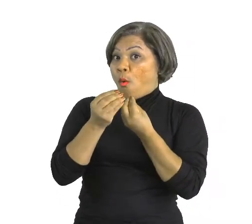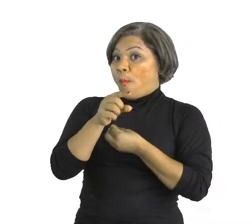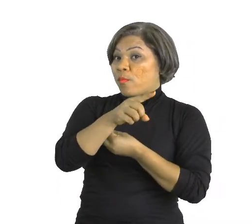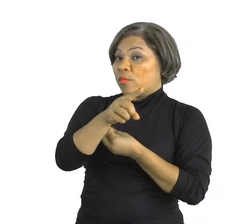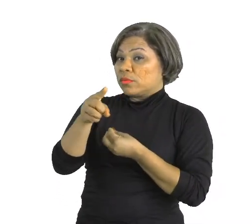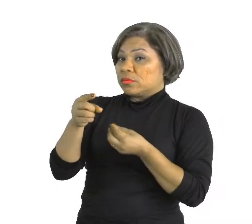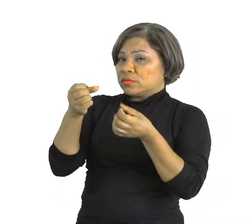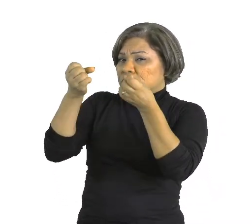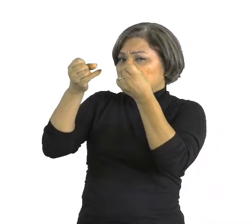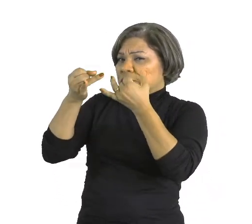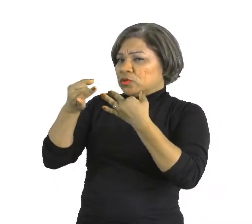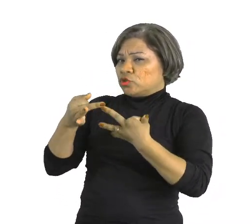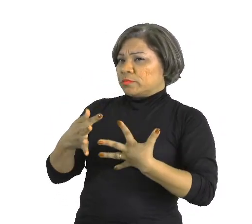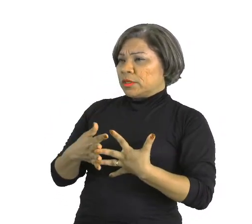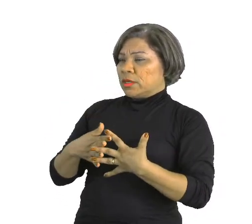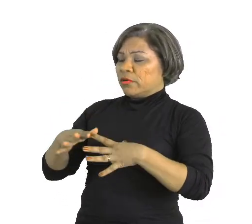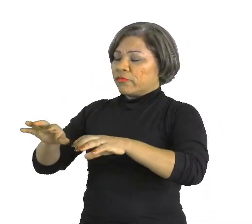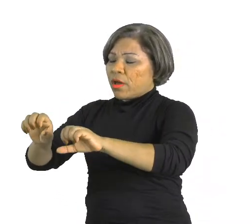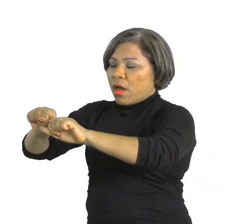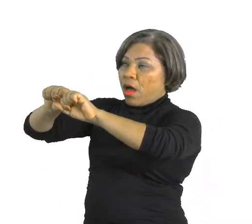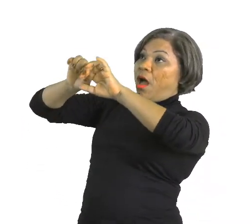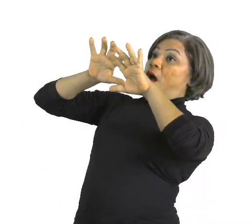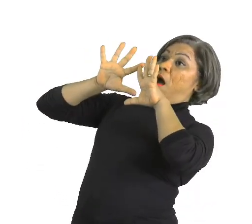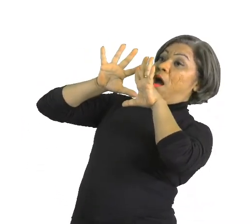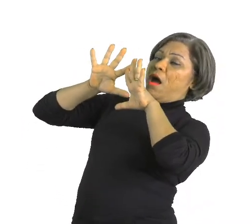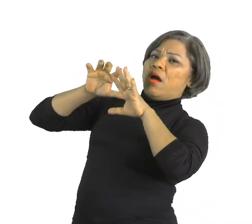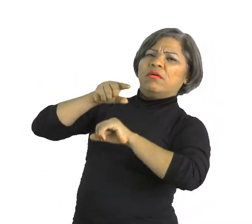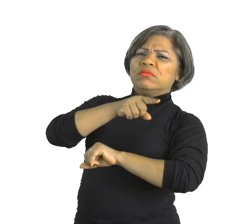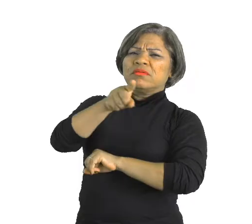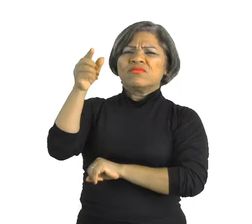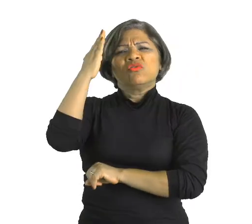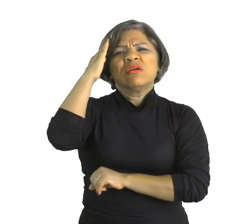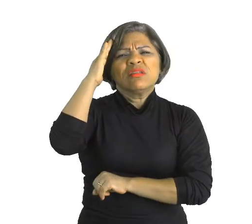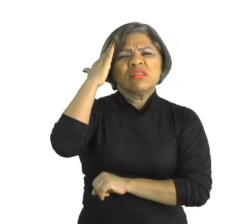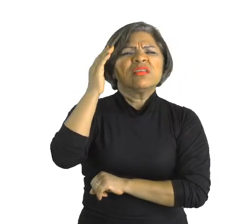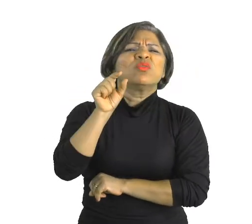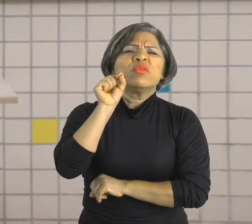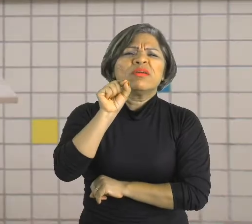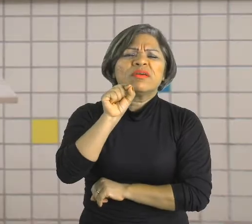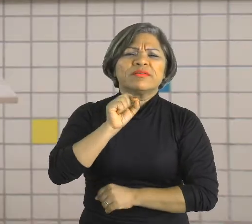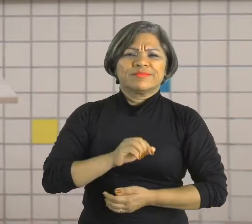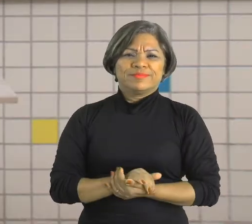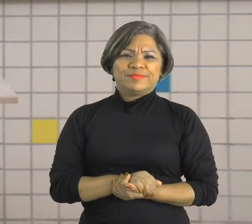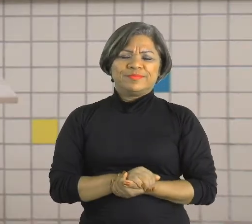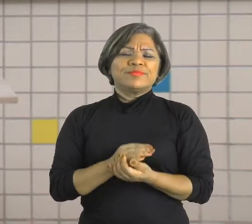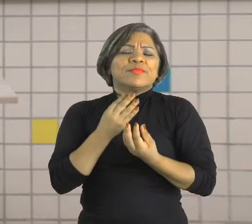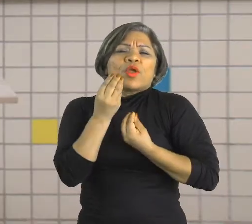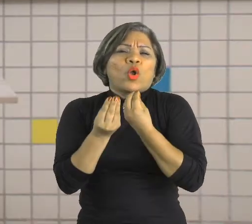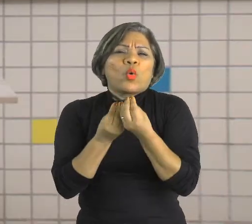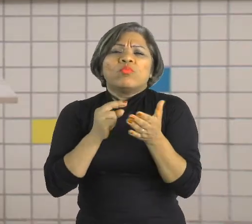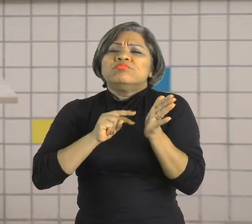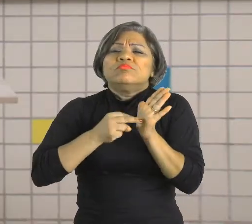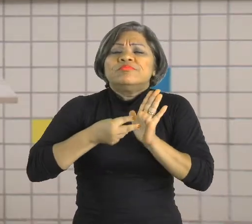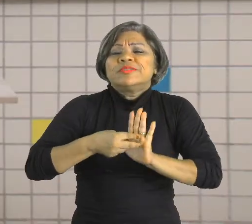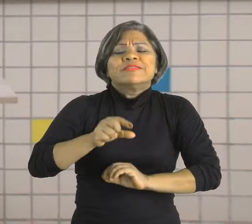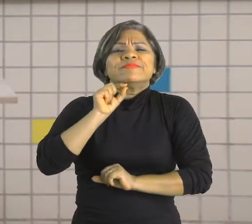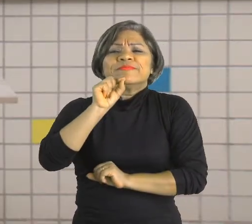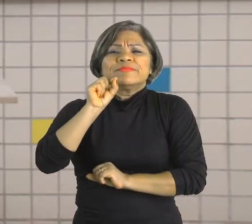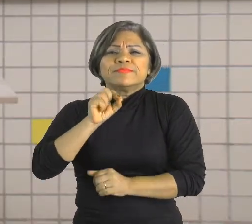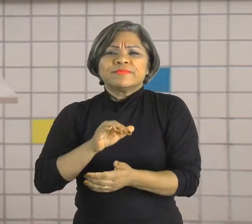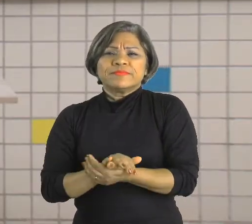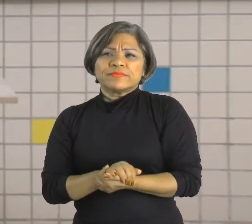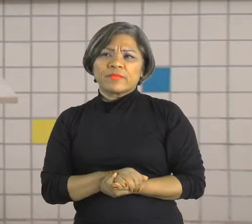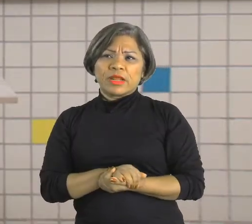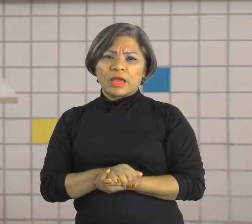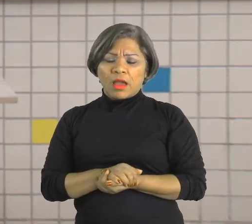ficar ofuscada por uma luz? O que você entende disso? O que significa isso? Ficar